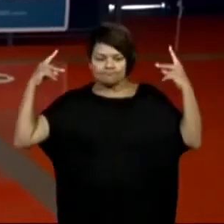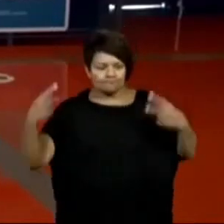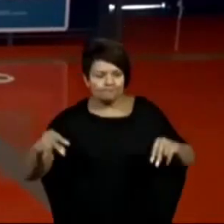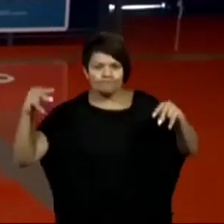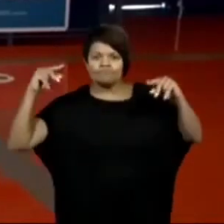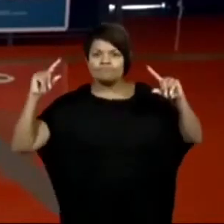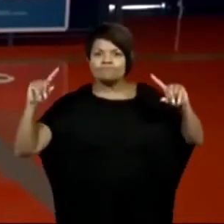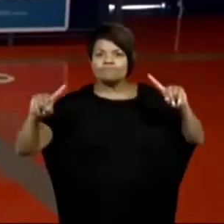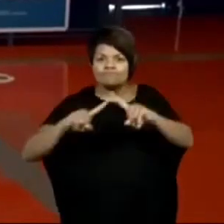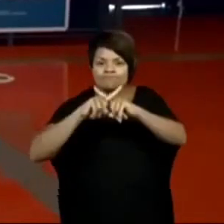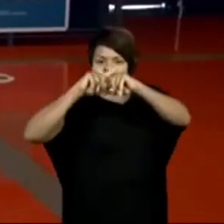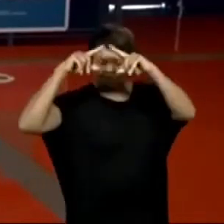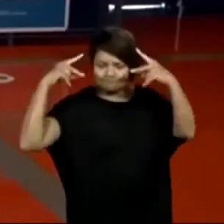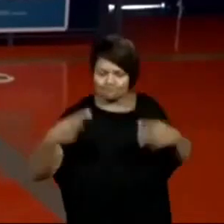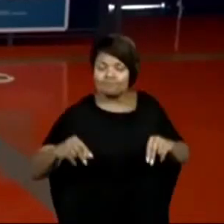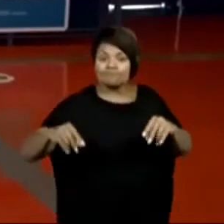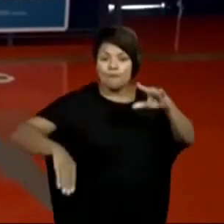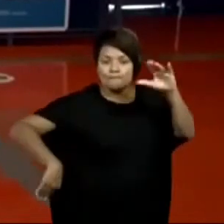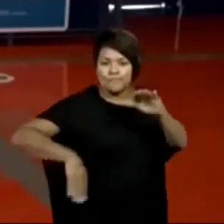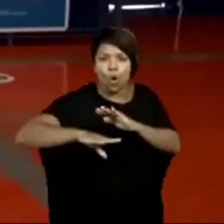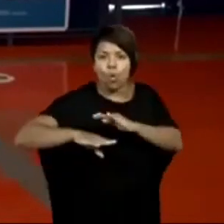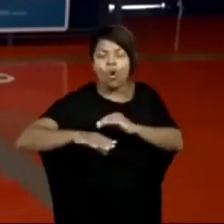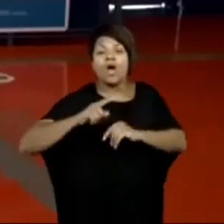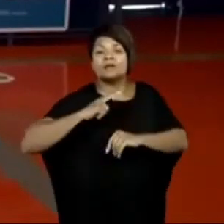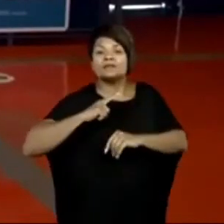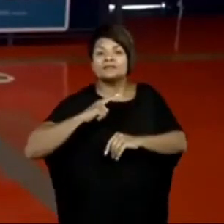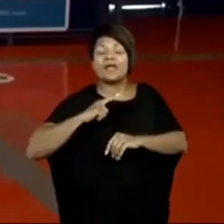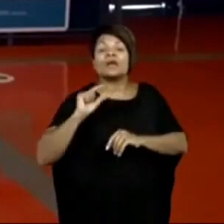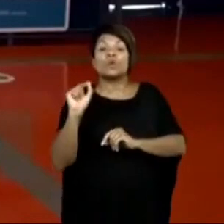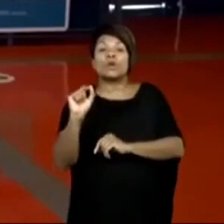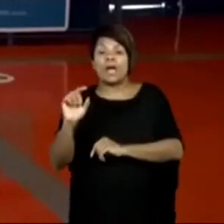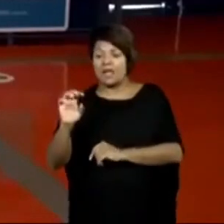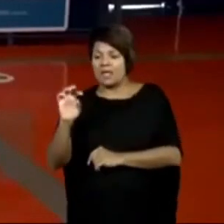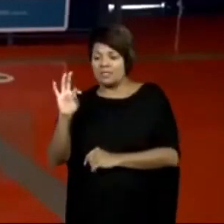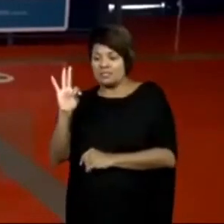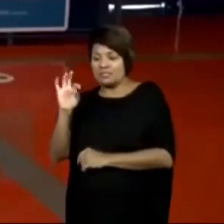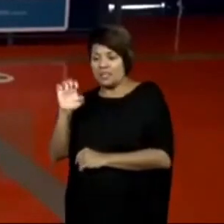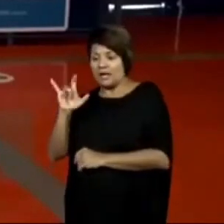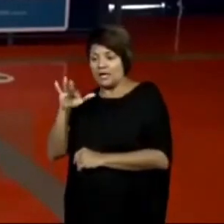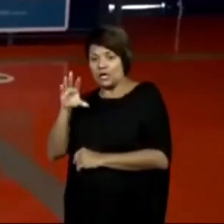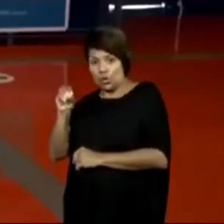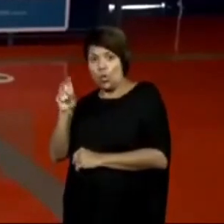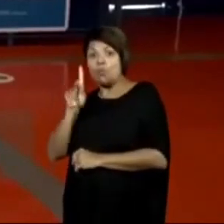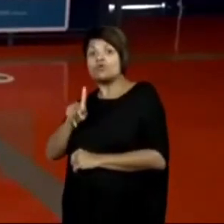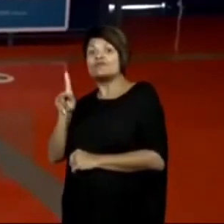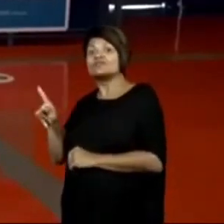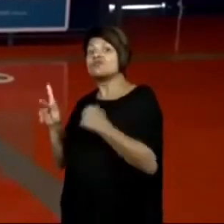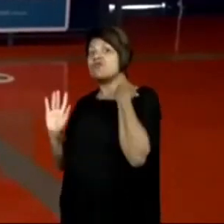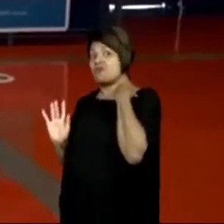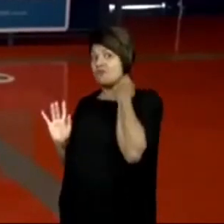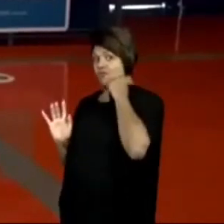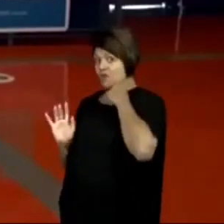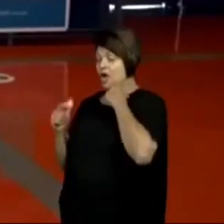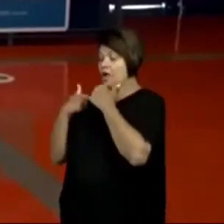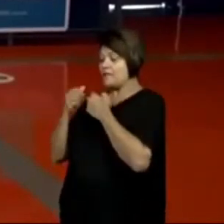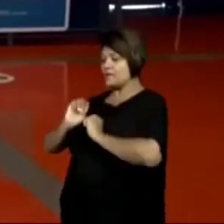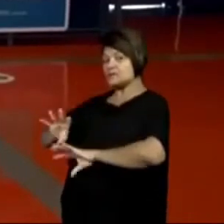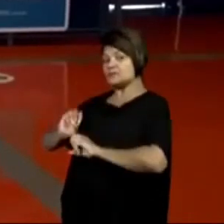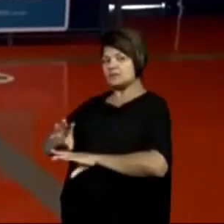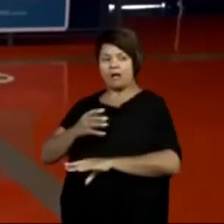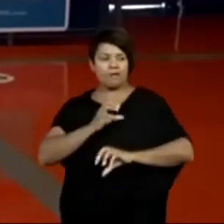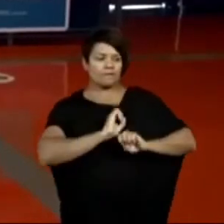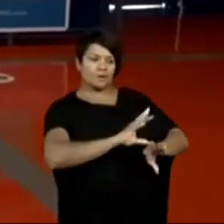é uma tática do técnico, não é? A forma como o professor, o técnico, ele